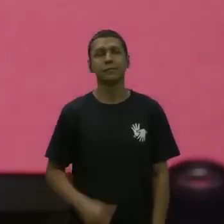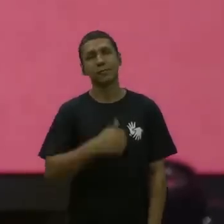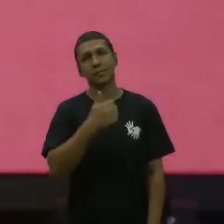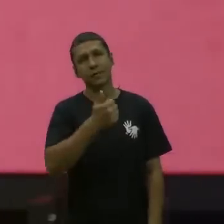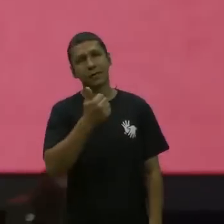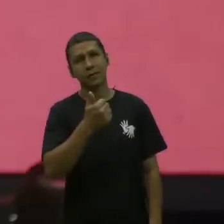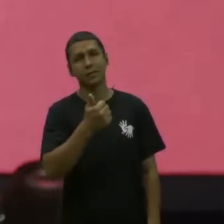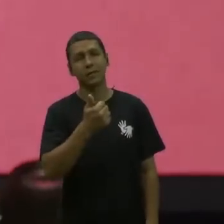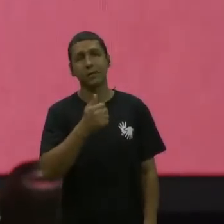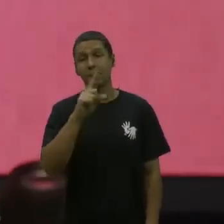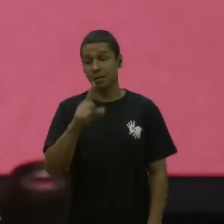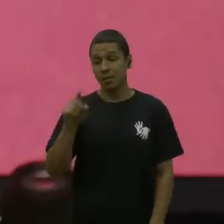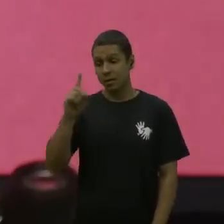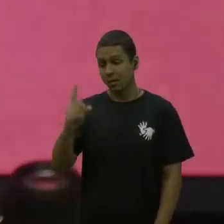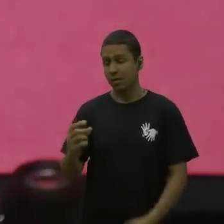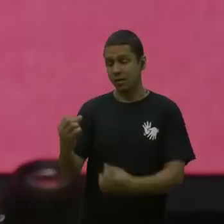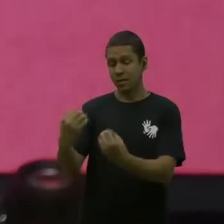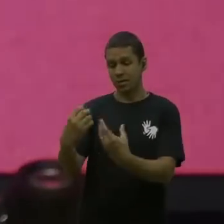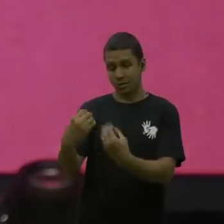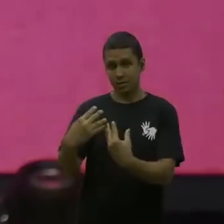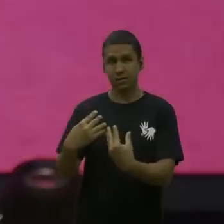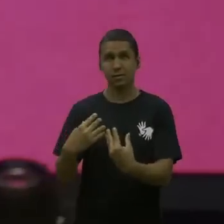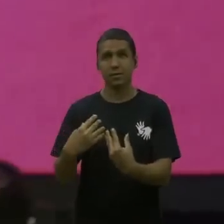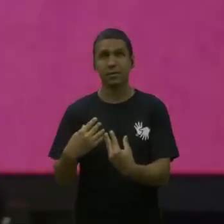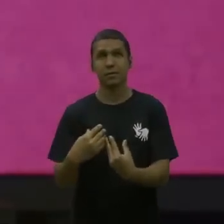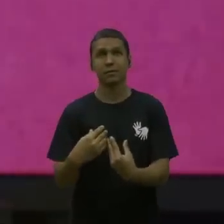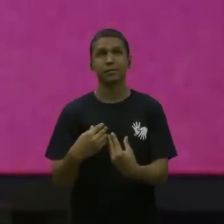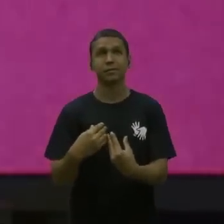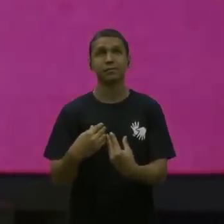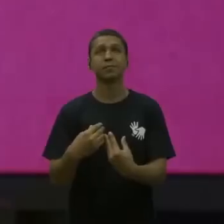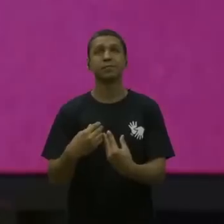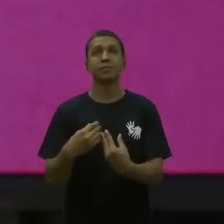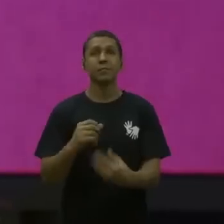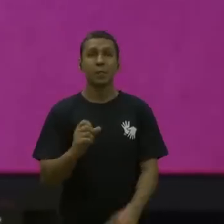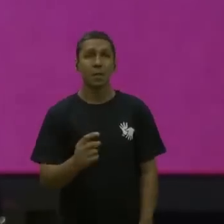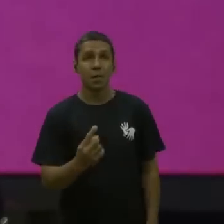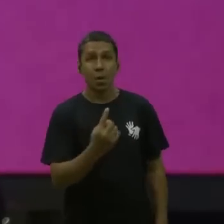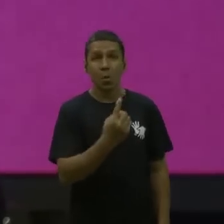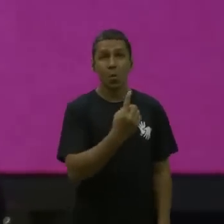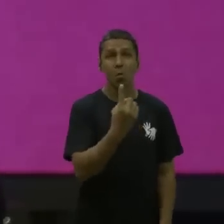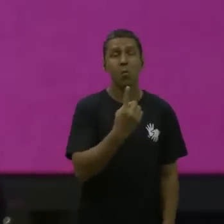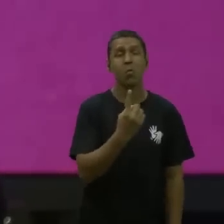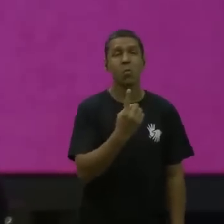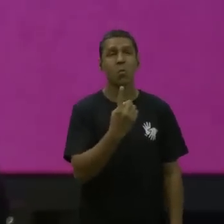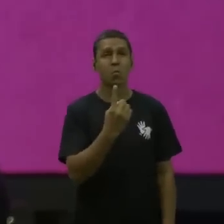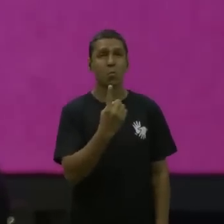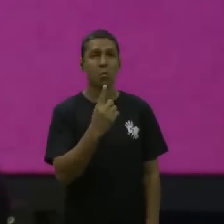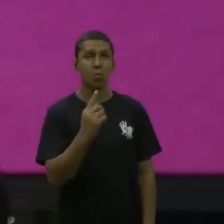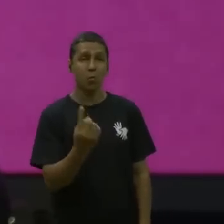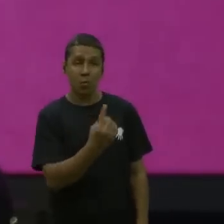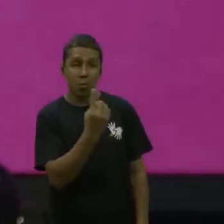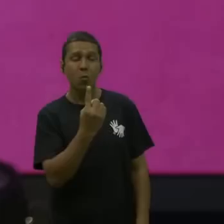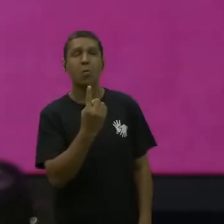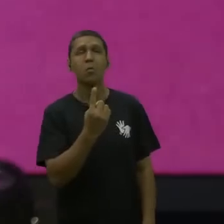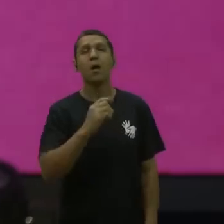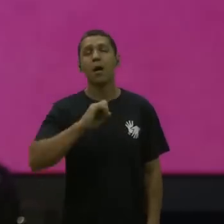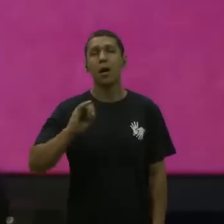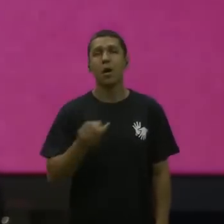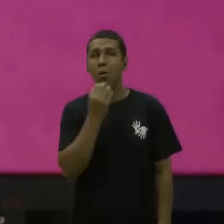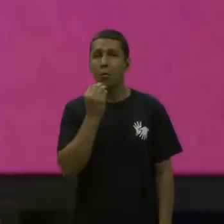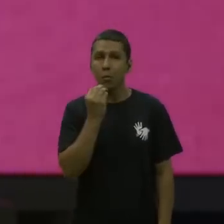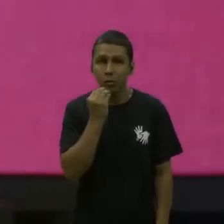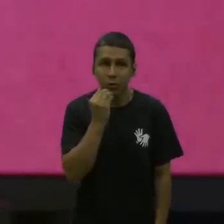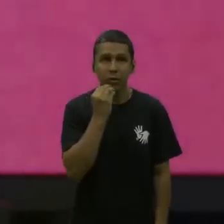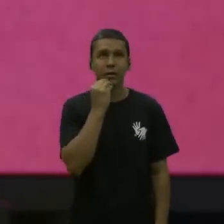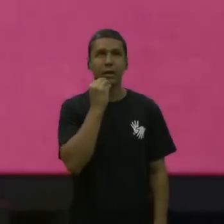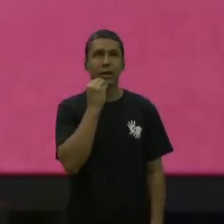Primeira coisa que ela está me ensinando: uma migalha na mão de quem sabe o que carrega vale mais do que um pão inteiro